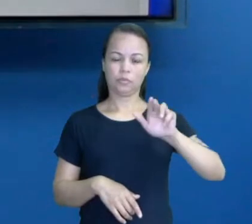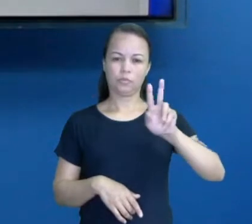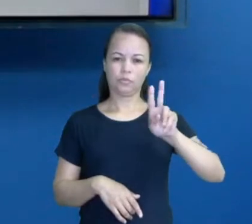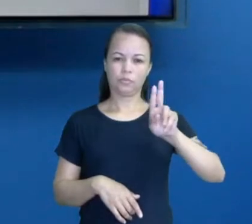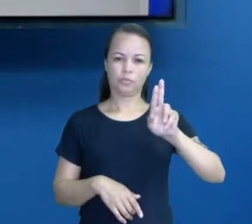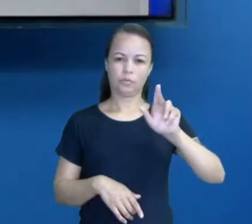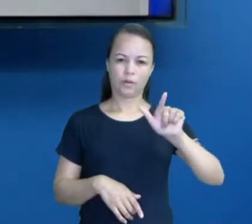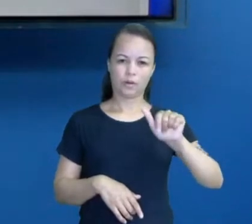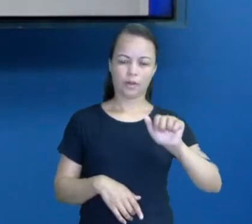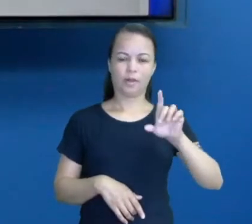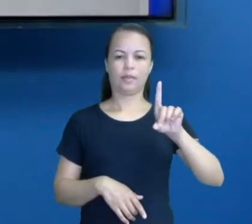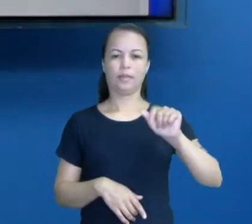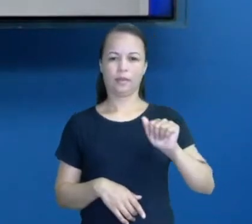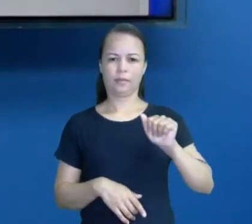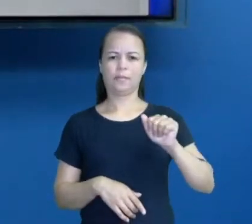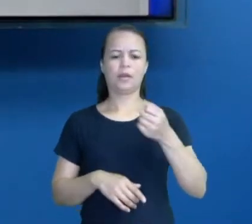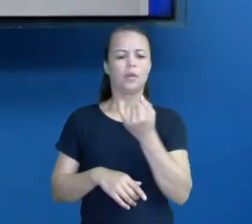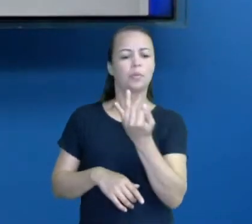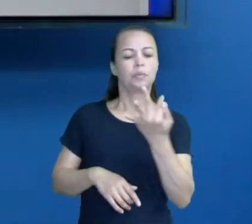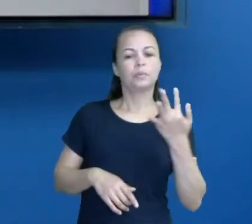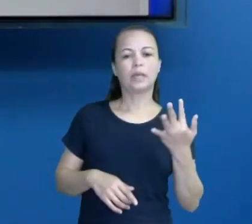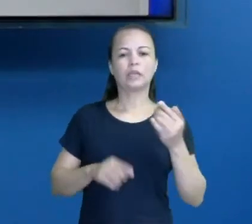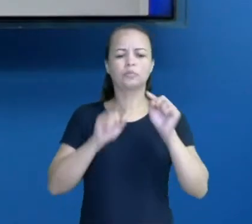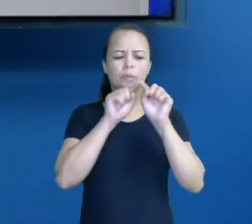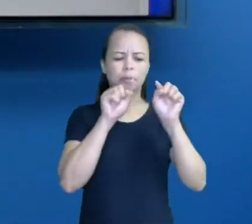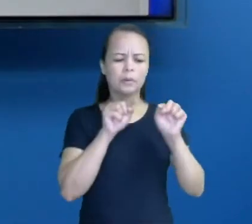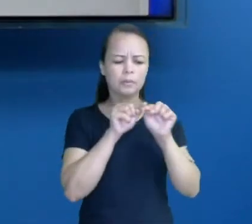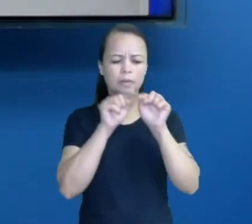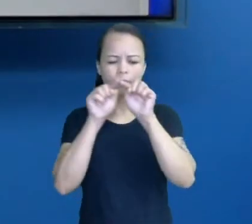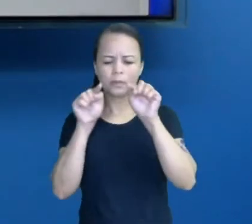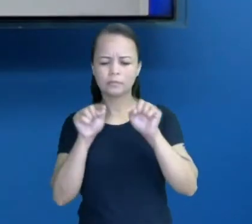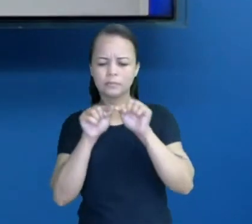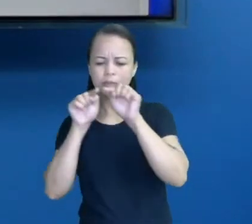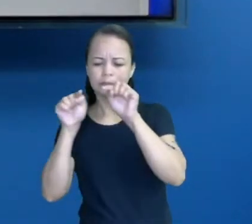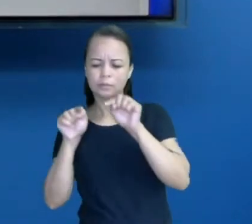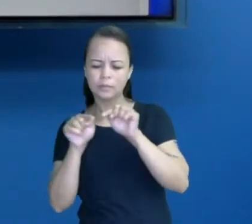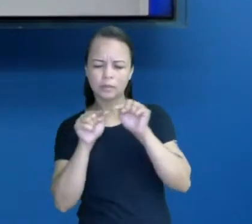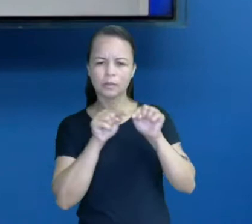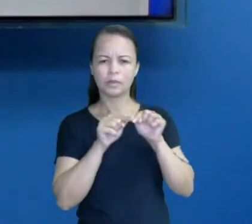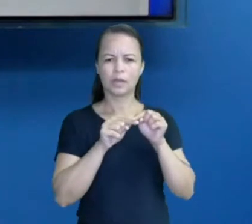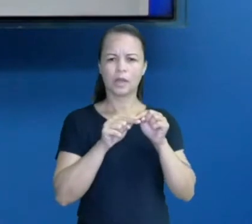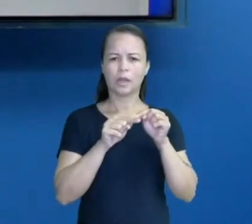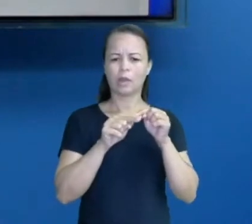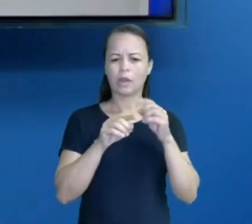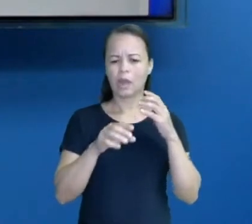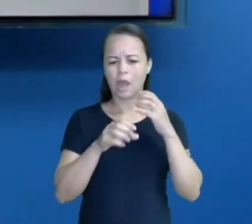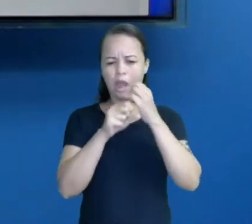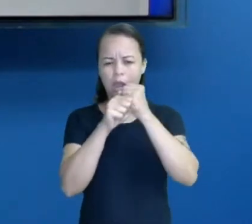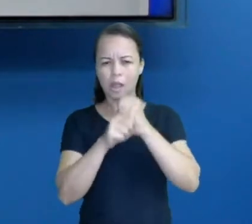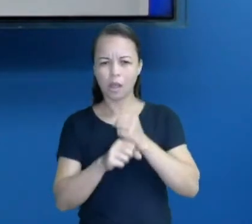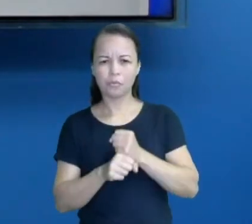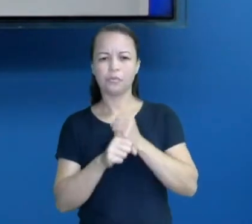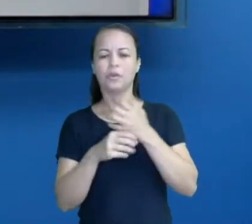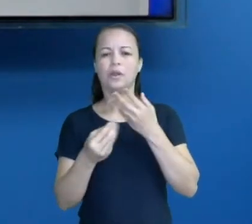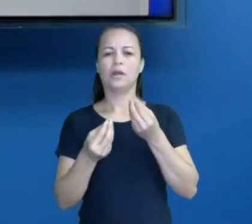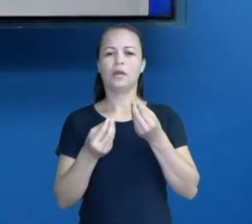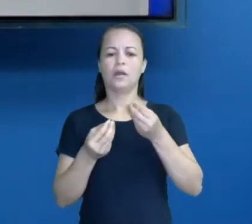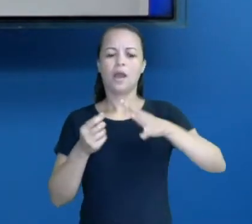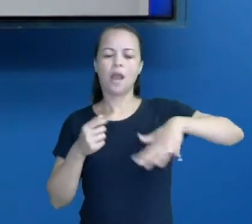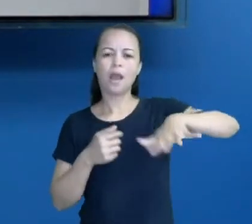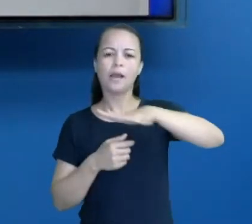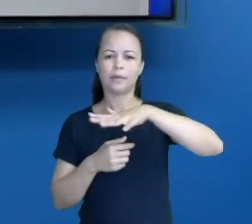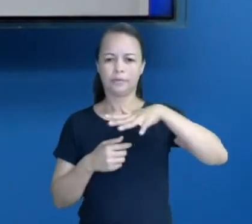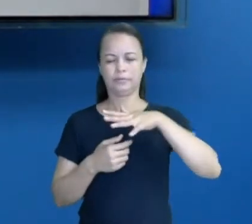você vai aprender a reconhecer, a calcular a área